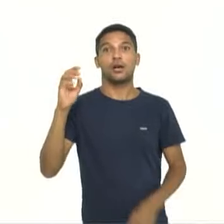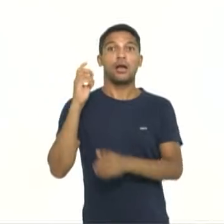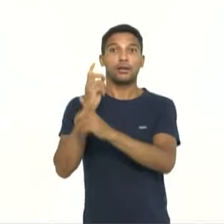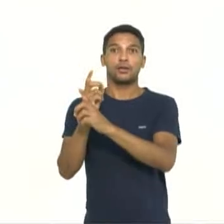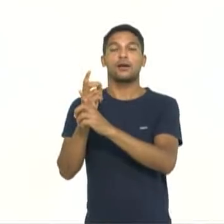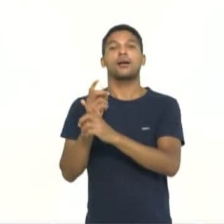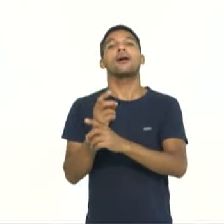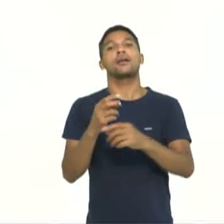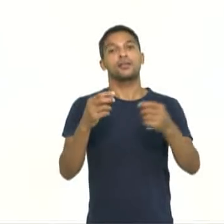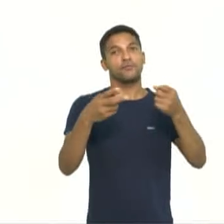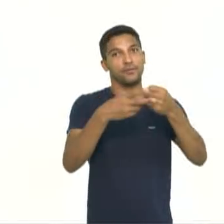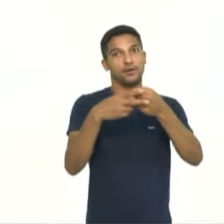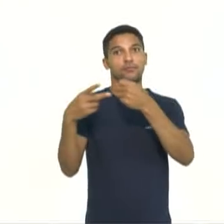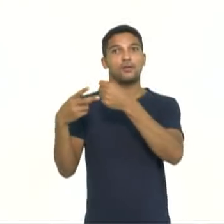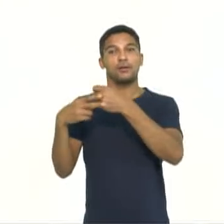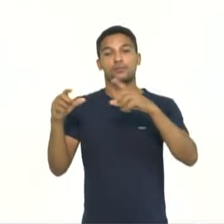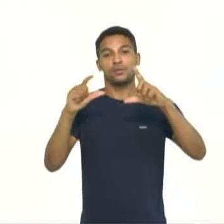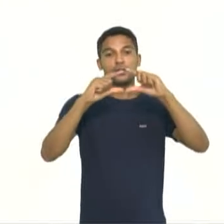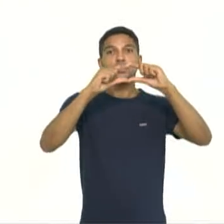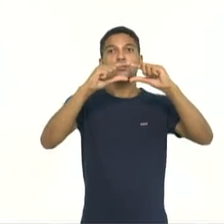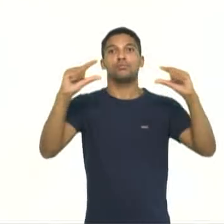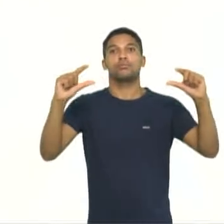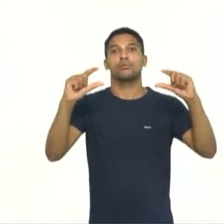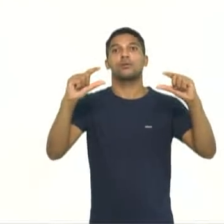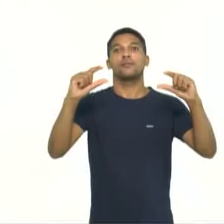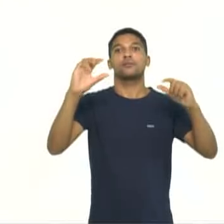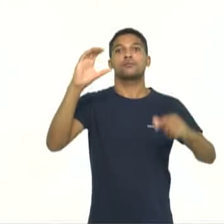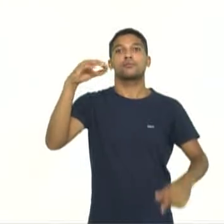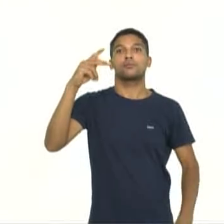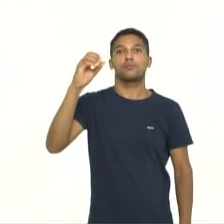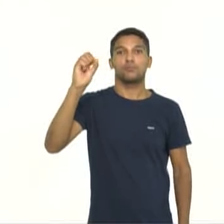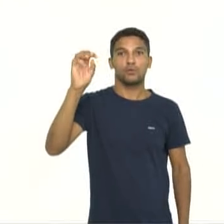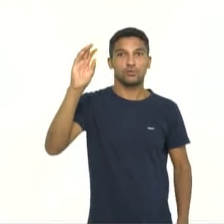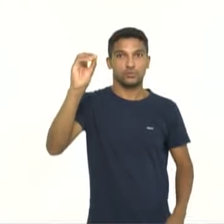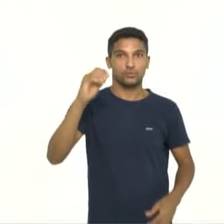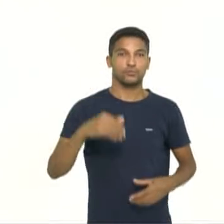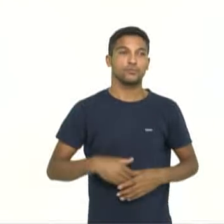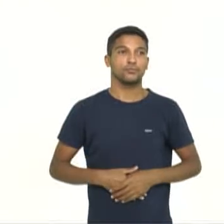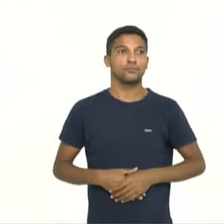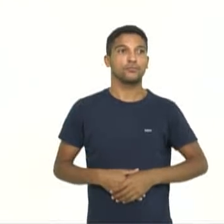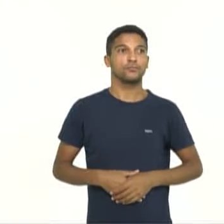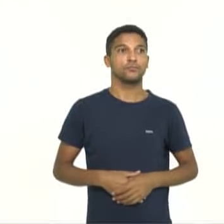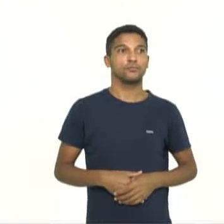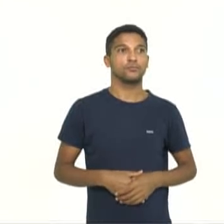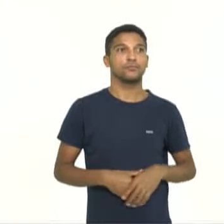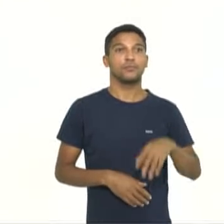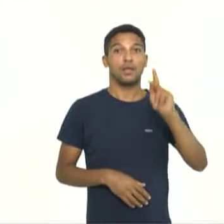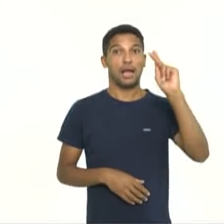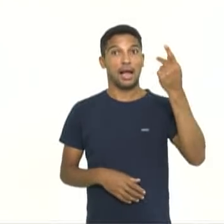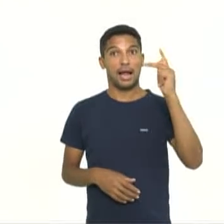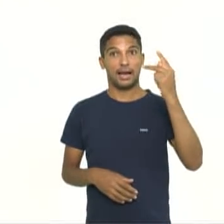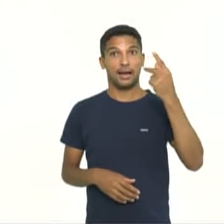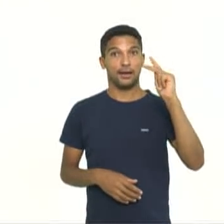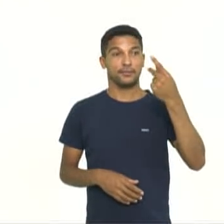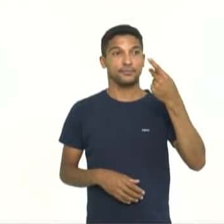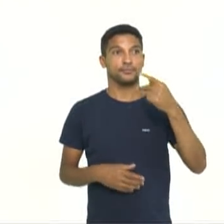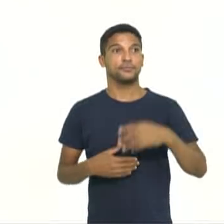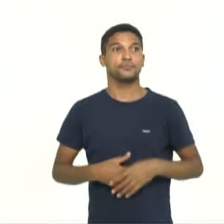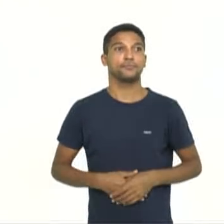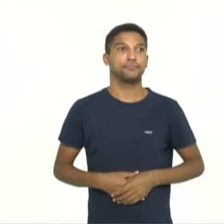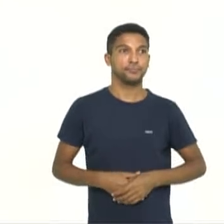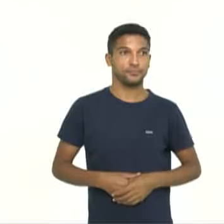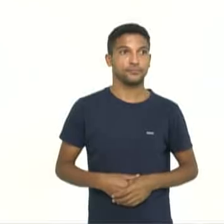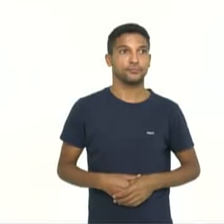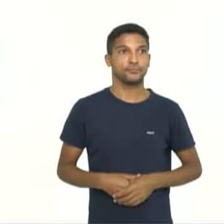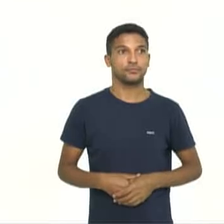H, atenção, vou contar uma piada, né? A gente tem aqui uma locução verbal, galera. Ai, professora, mas eu entendi